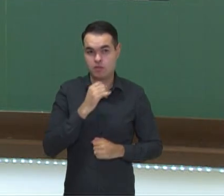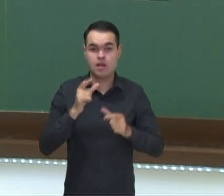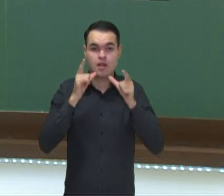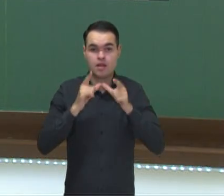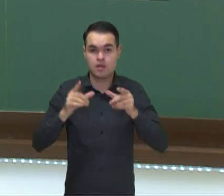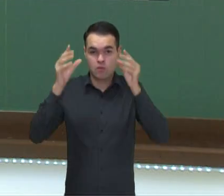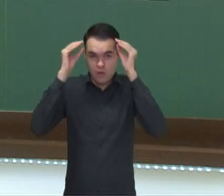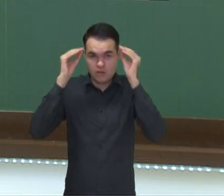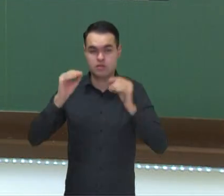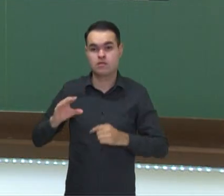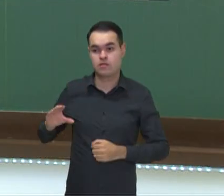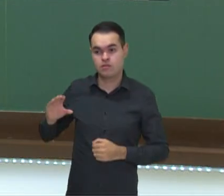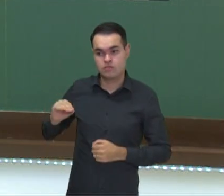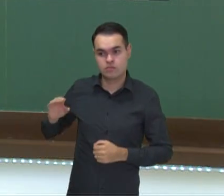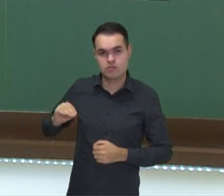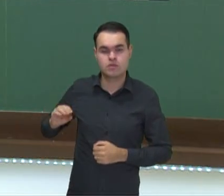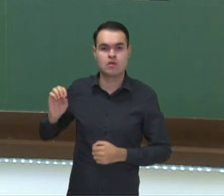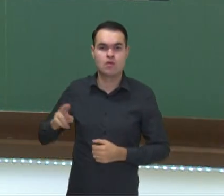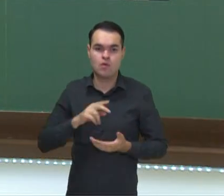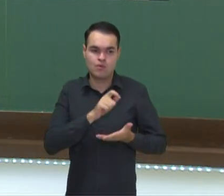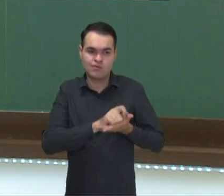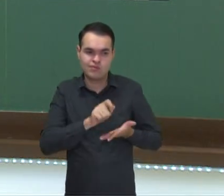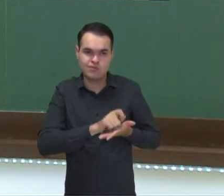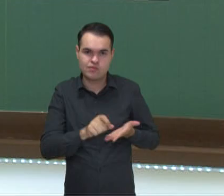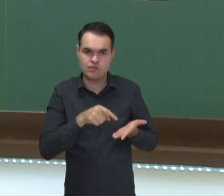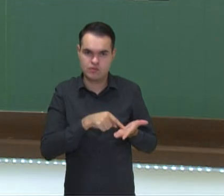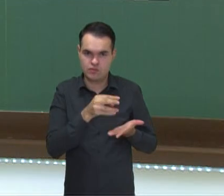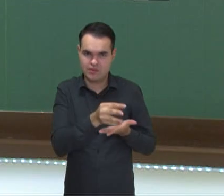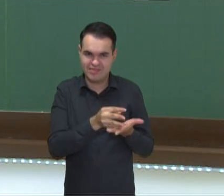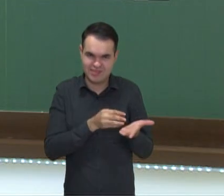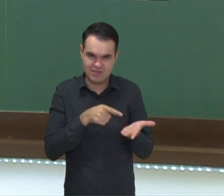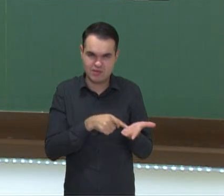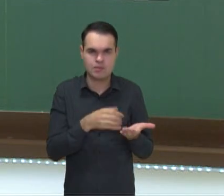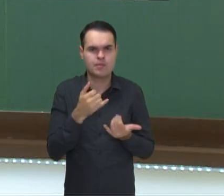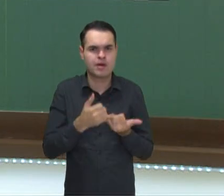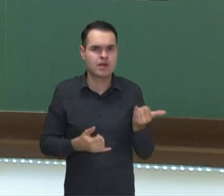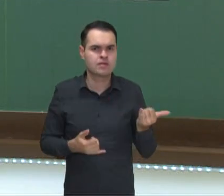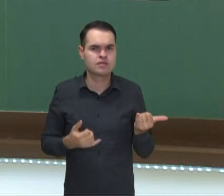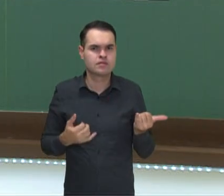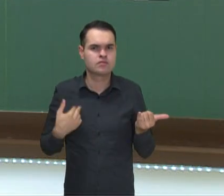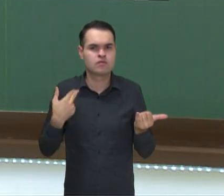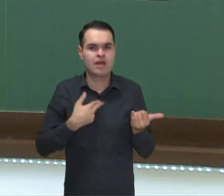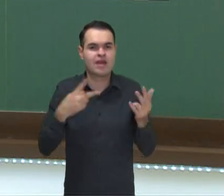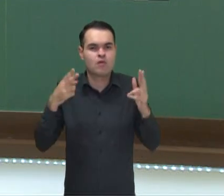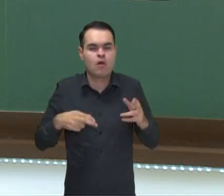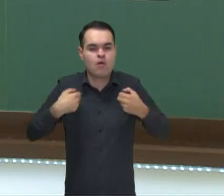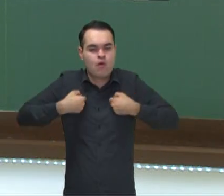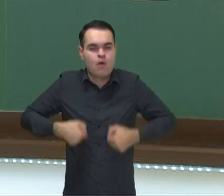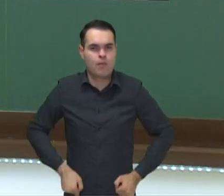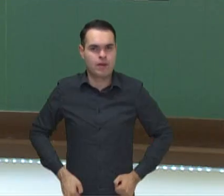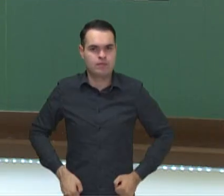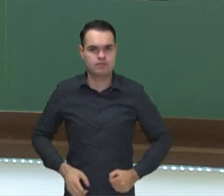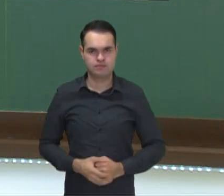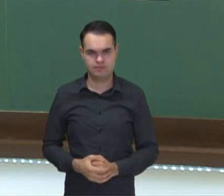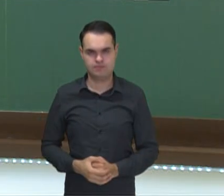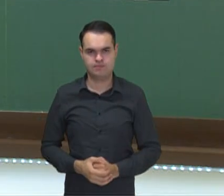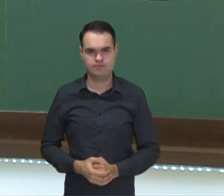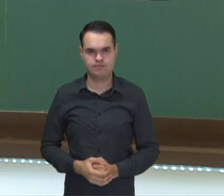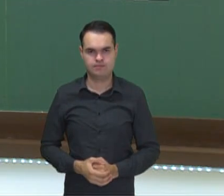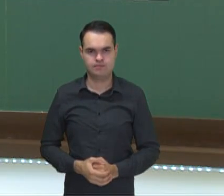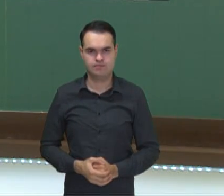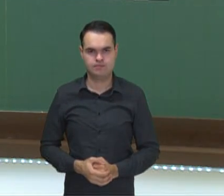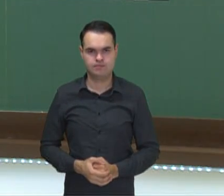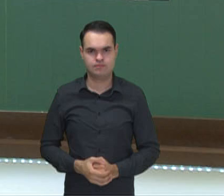comunicar, falando ou através de um texto, é como se estivéssemos vestindo uma roupa. Aqui estou parafraseando